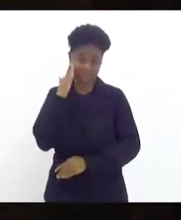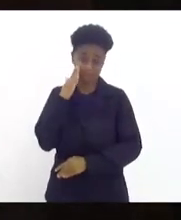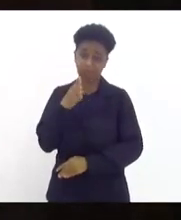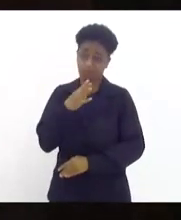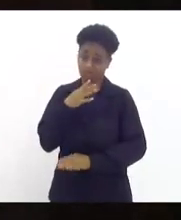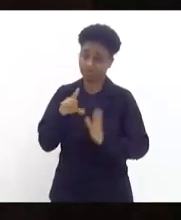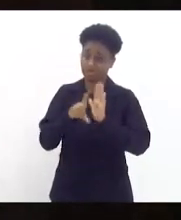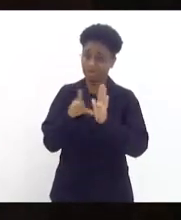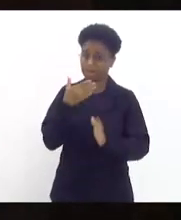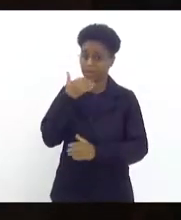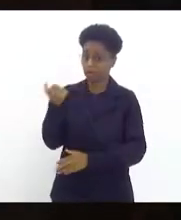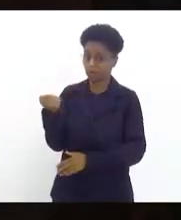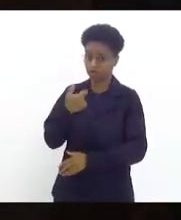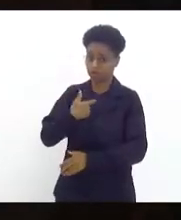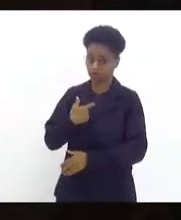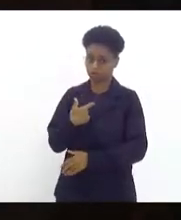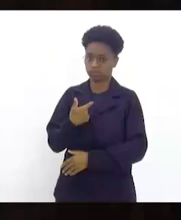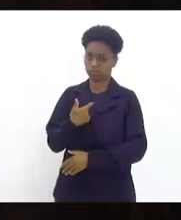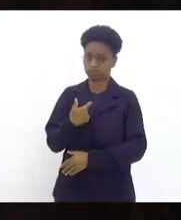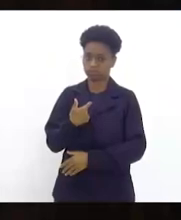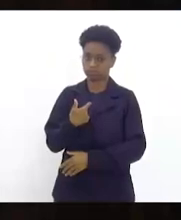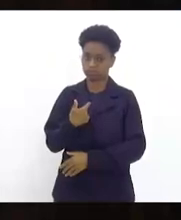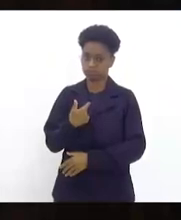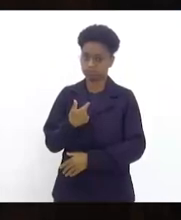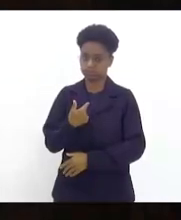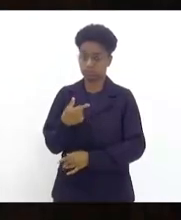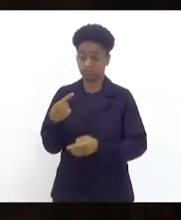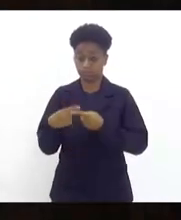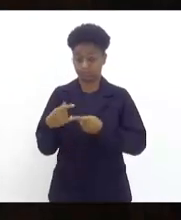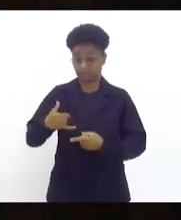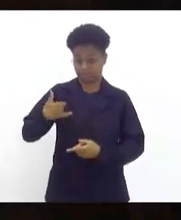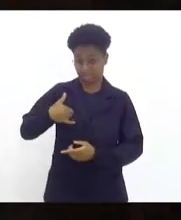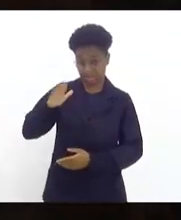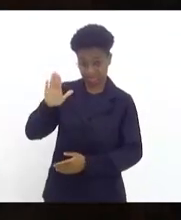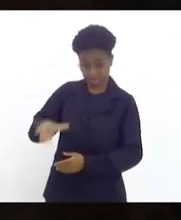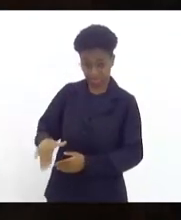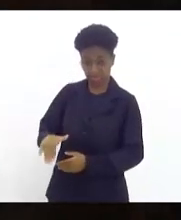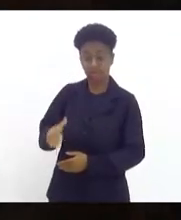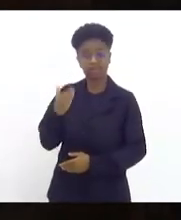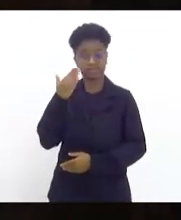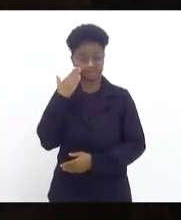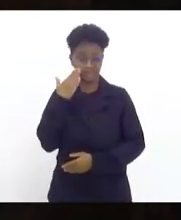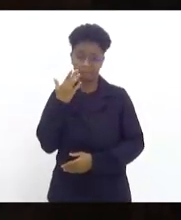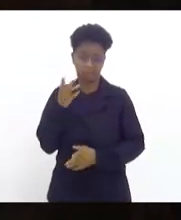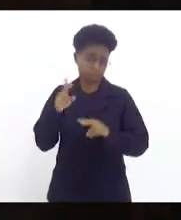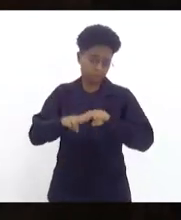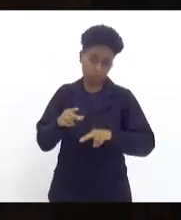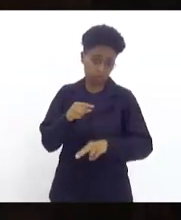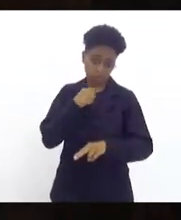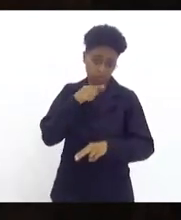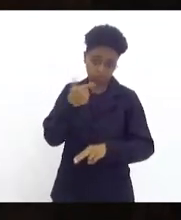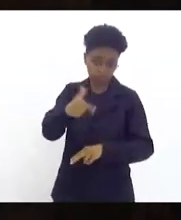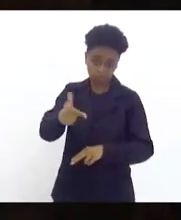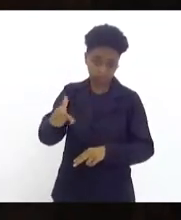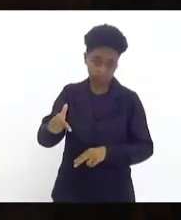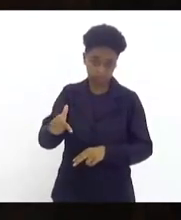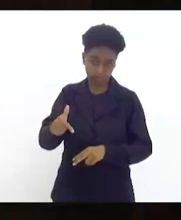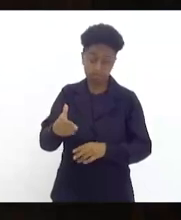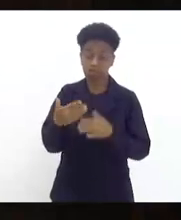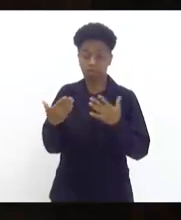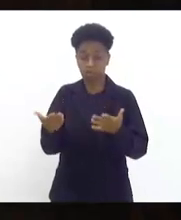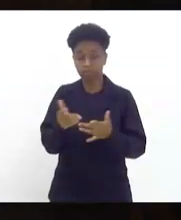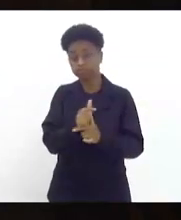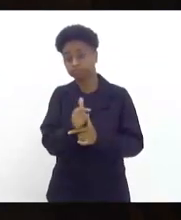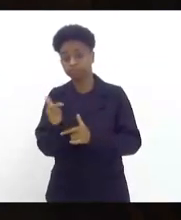melhor do que eu ele o menor de idade que é infrator ele sabe que ele não vai ser preso o outro